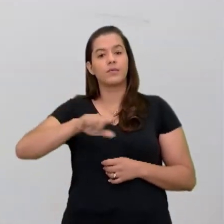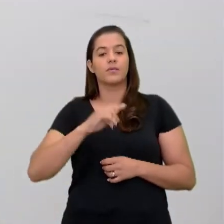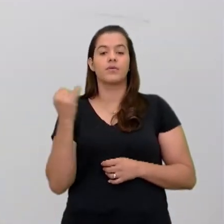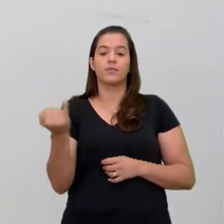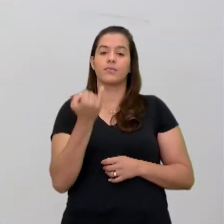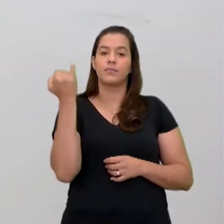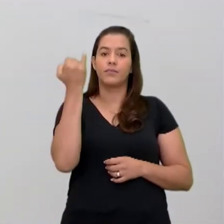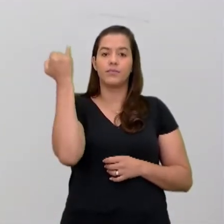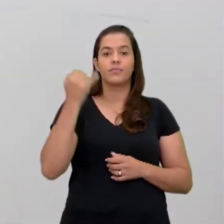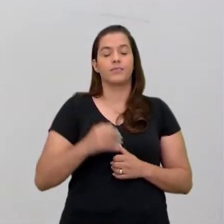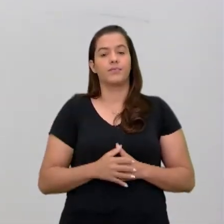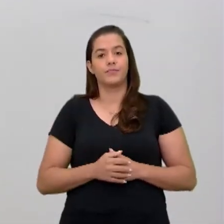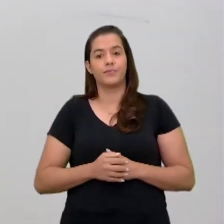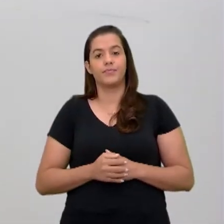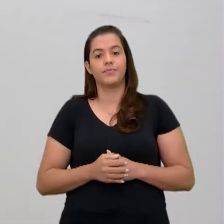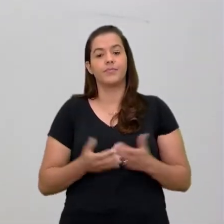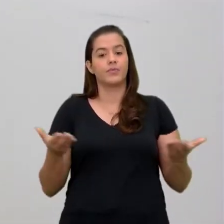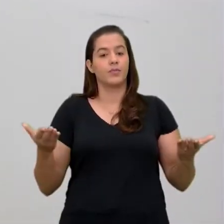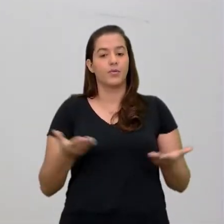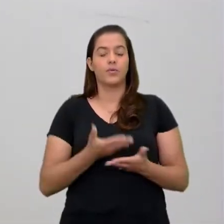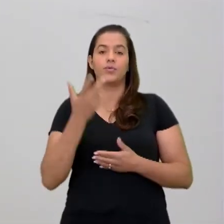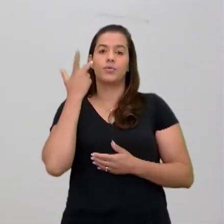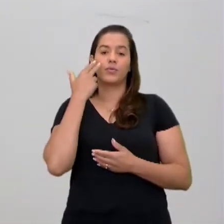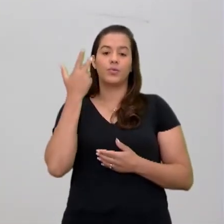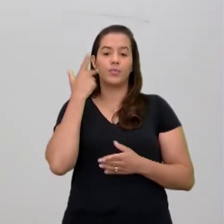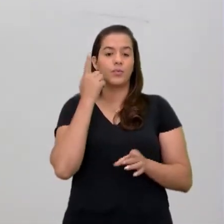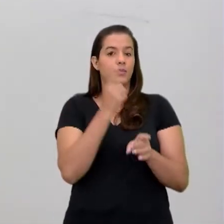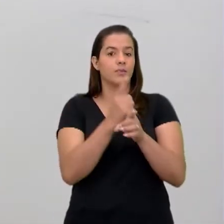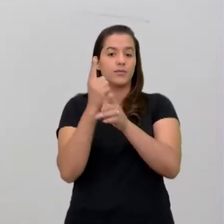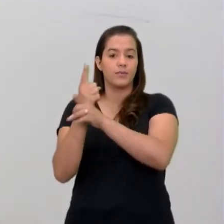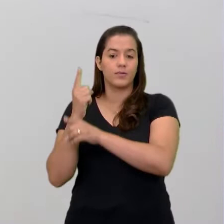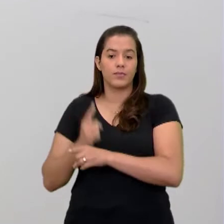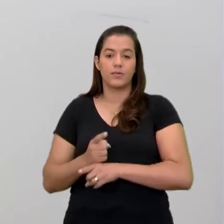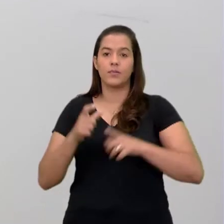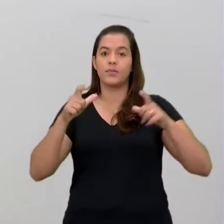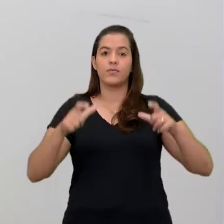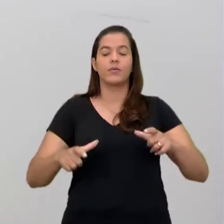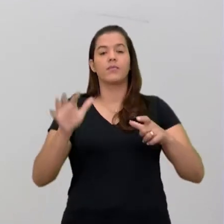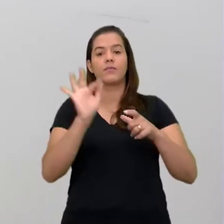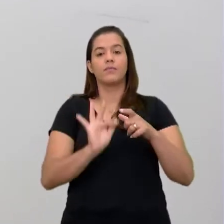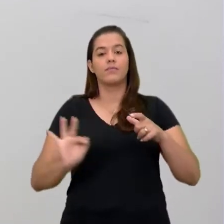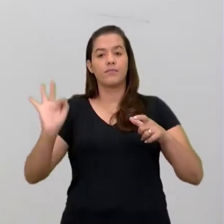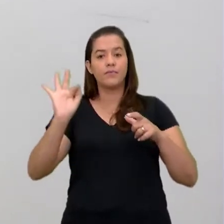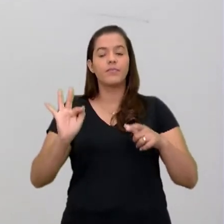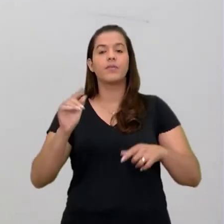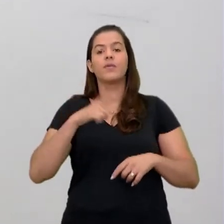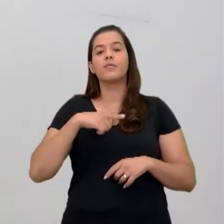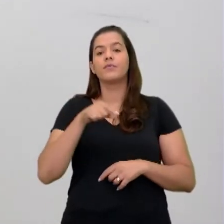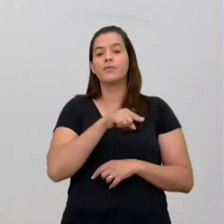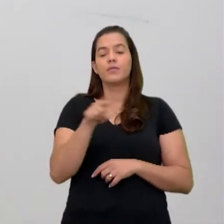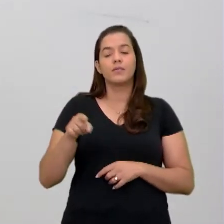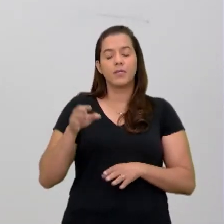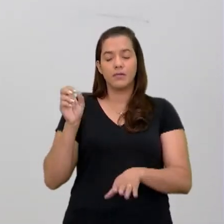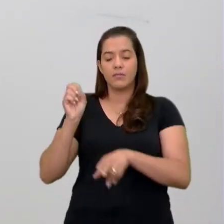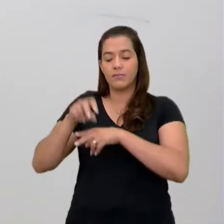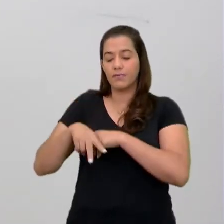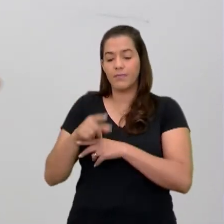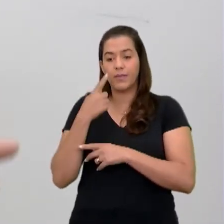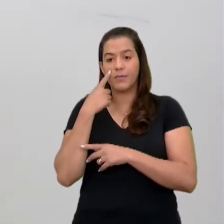tá? É muito comum nos centros universitários você avaliar